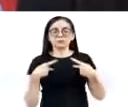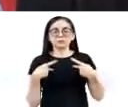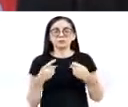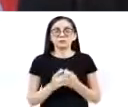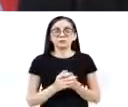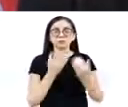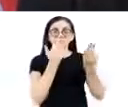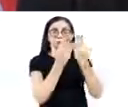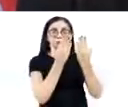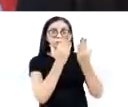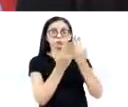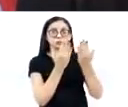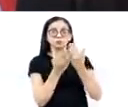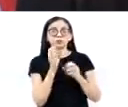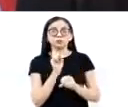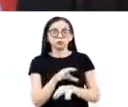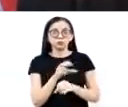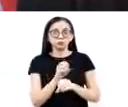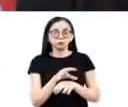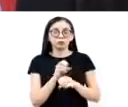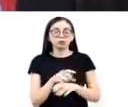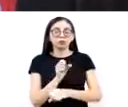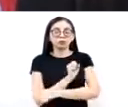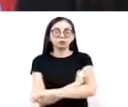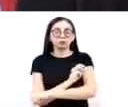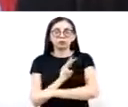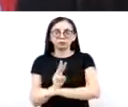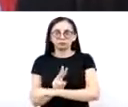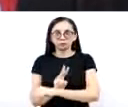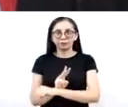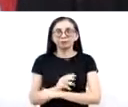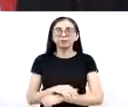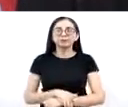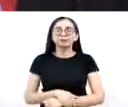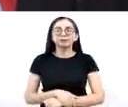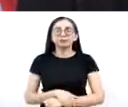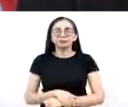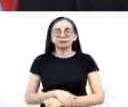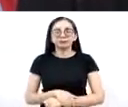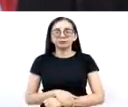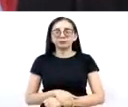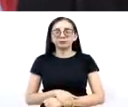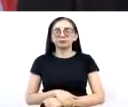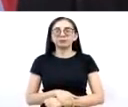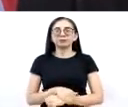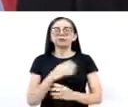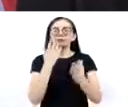Universidade Federal do Maranhão, Psicologia da Educação pela UEMA,